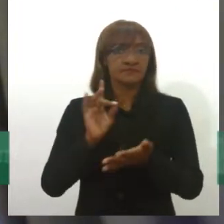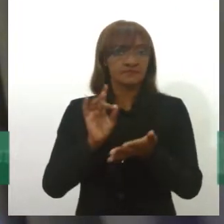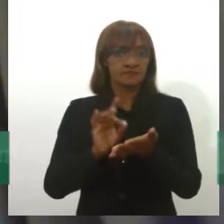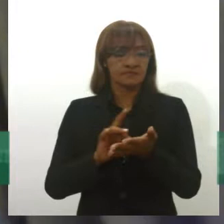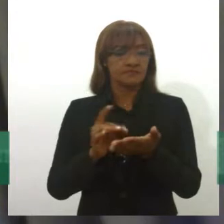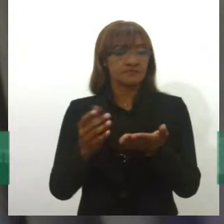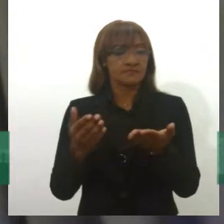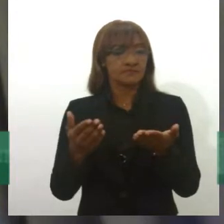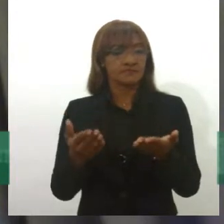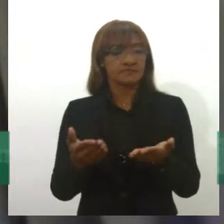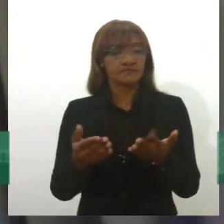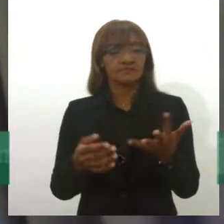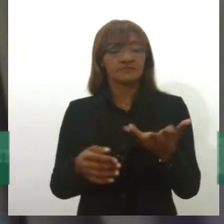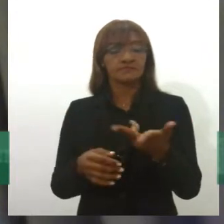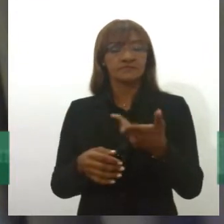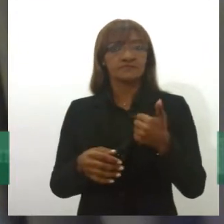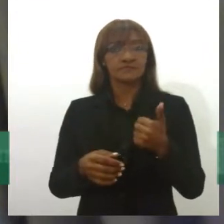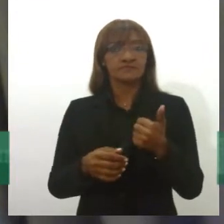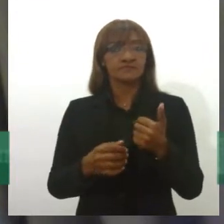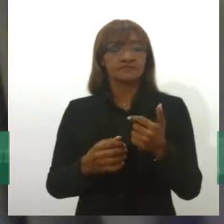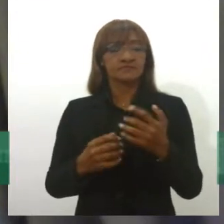né? A forma de cálculo